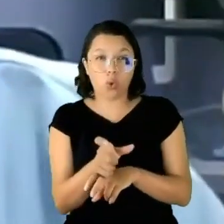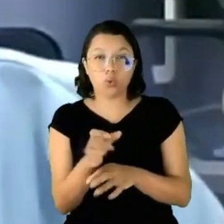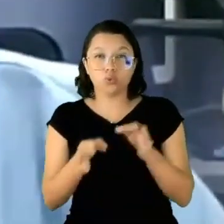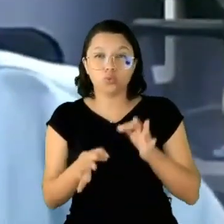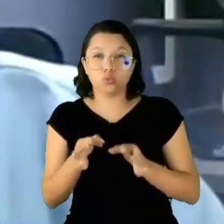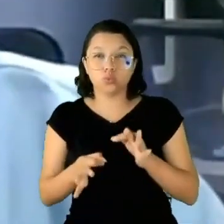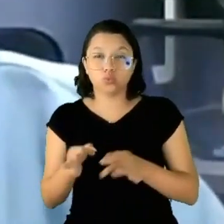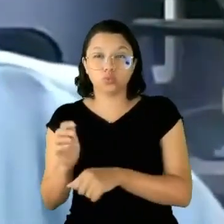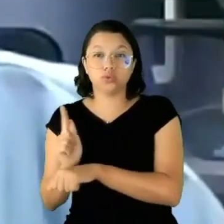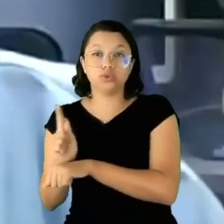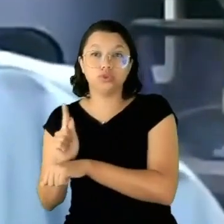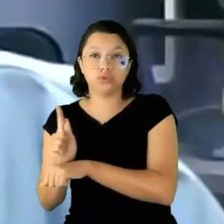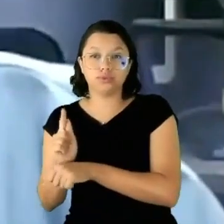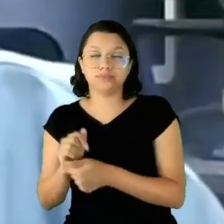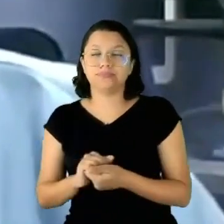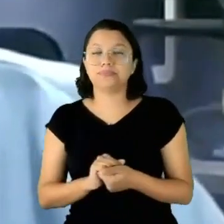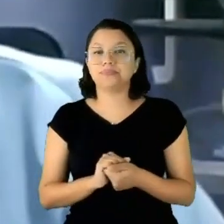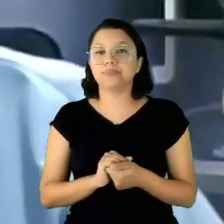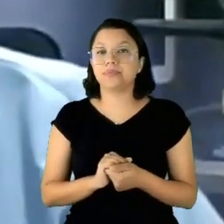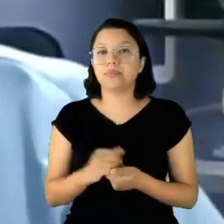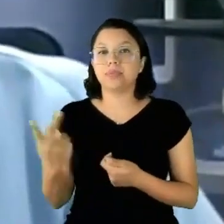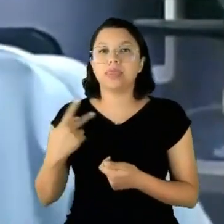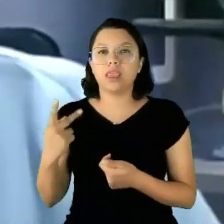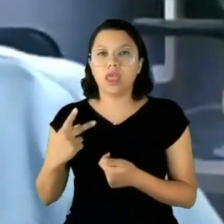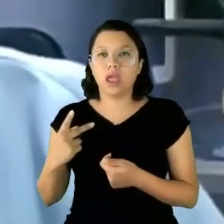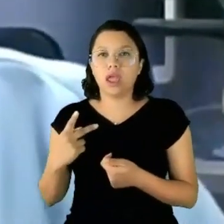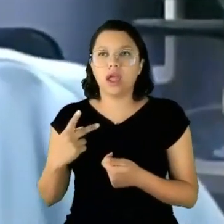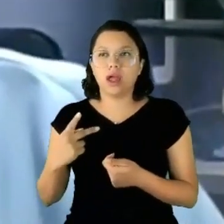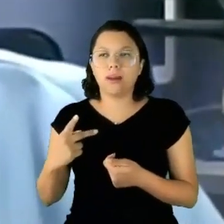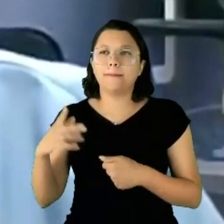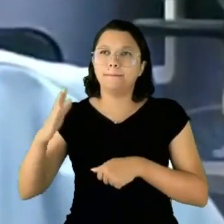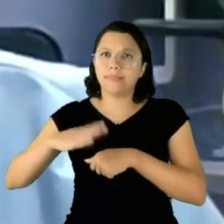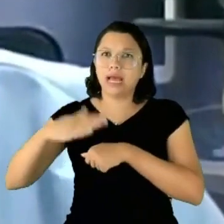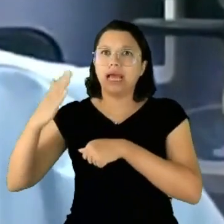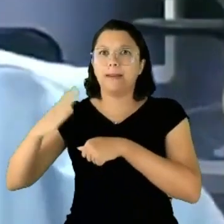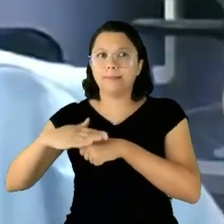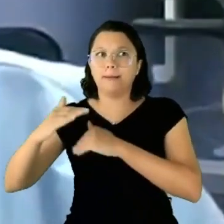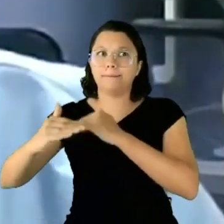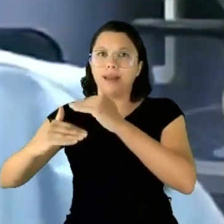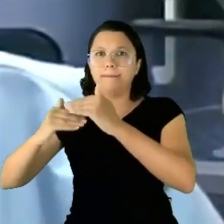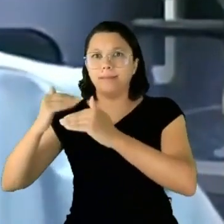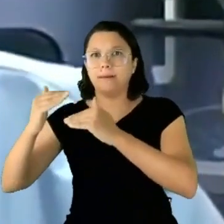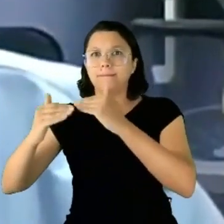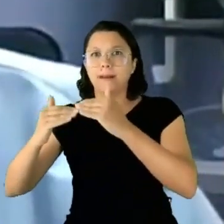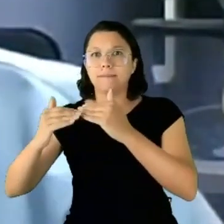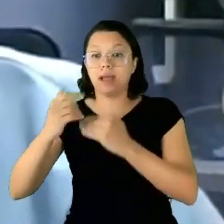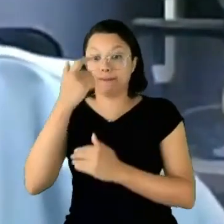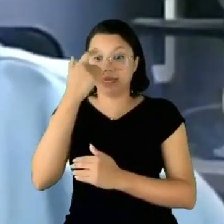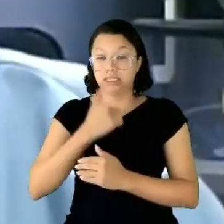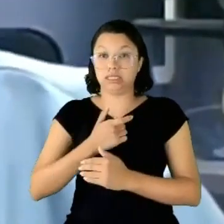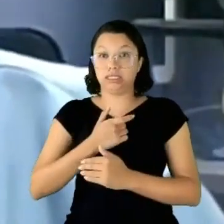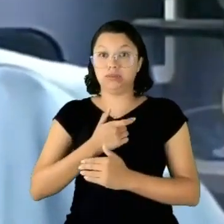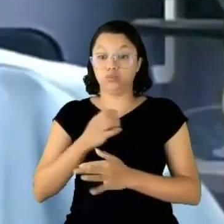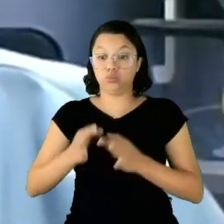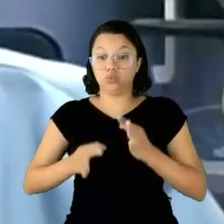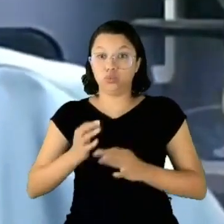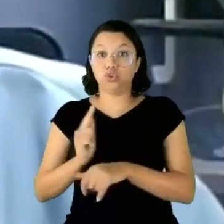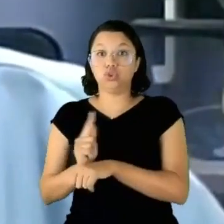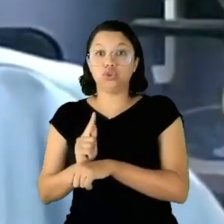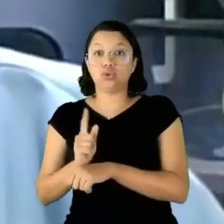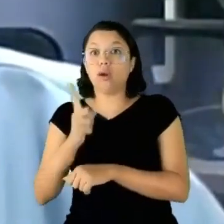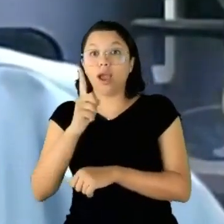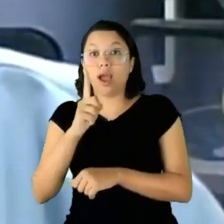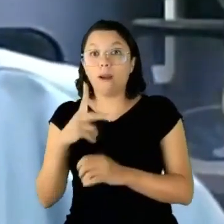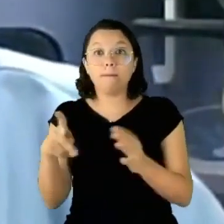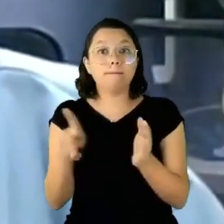estamos sendo muito, cada dia mais, cobrados como juiz gestor e não como juiz, não como juiz